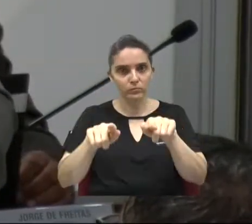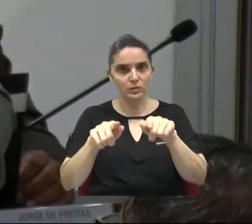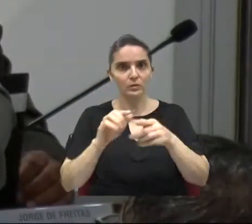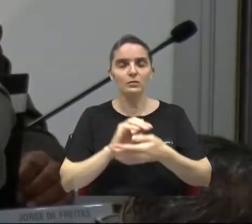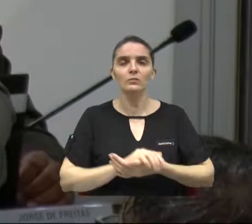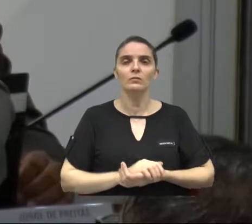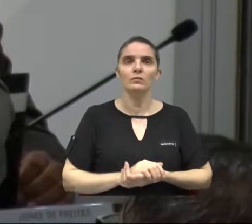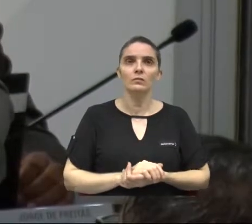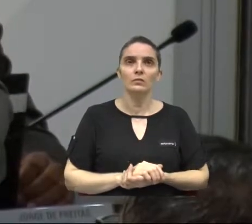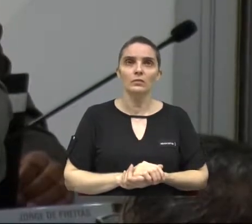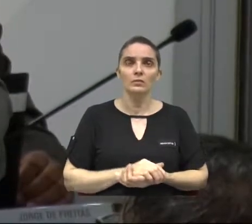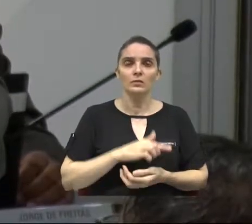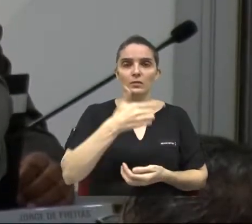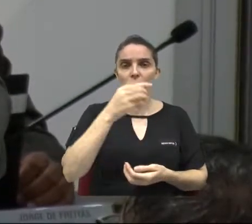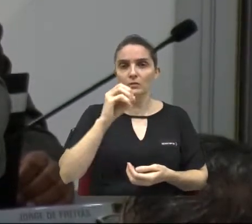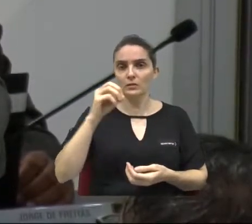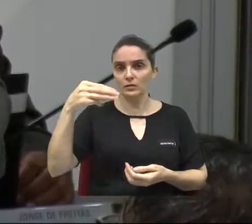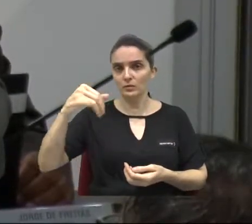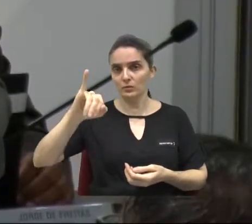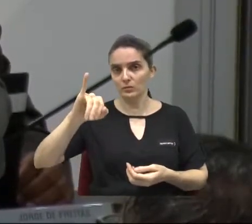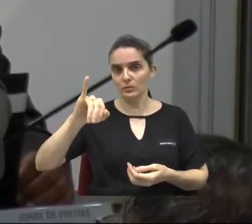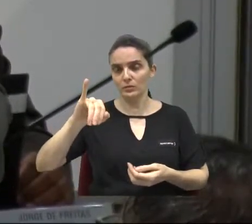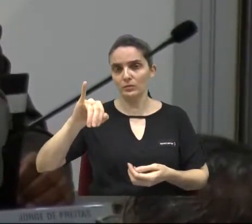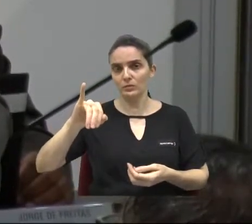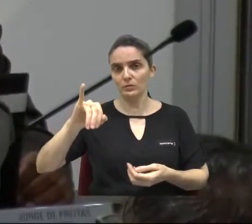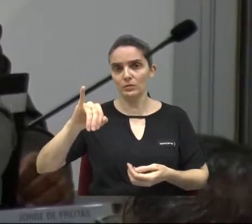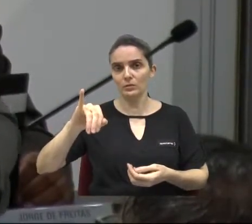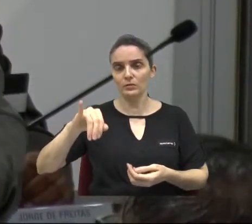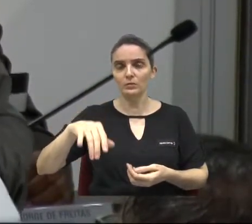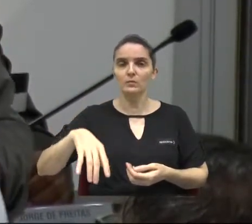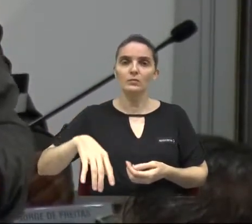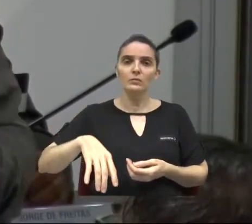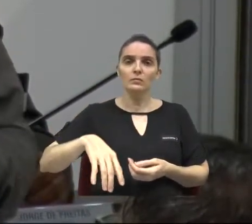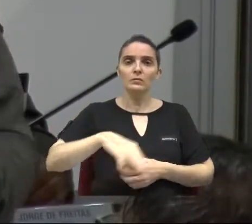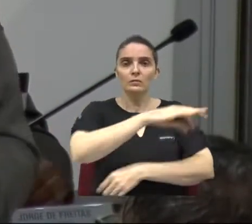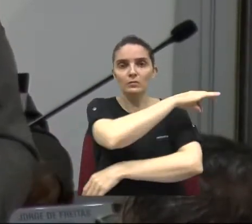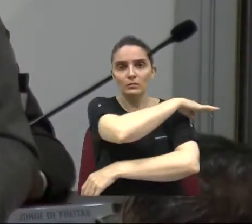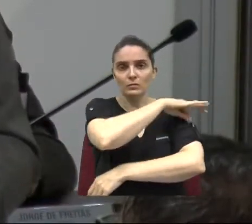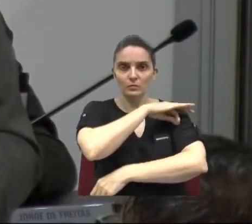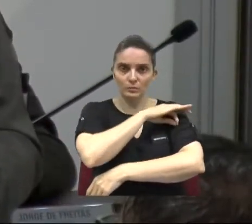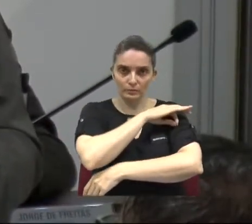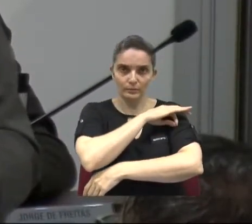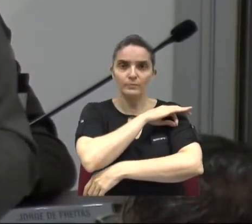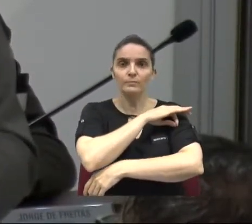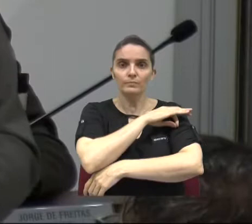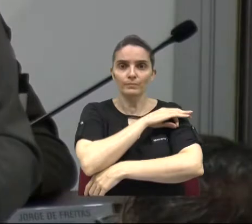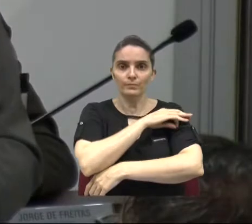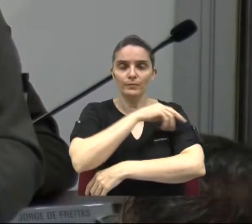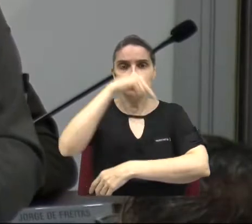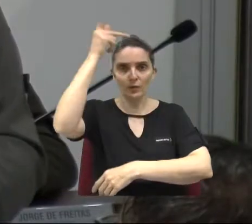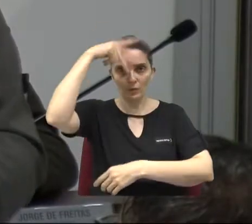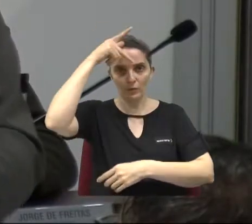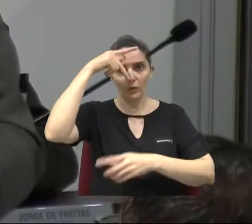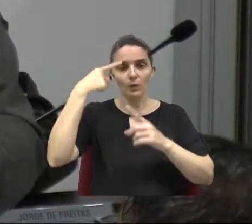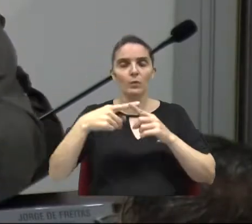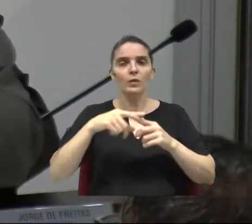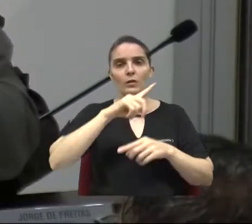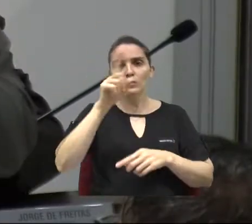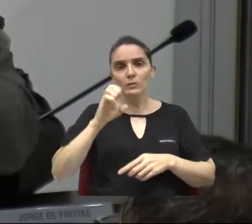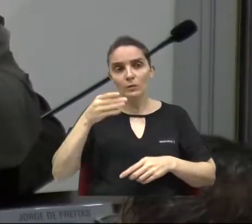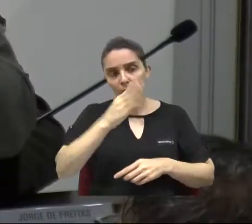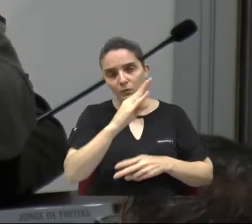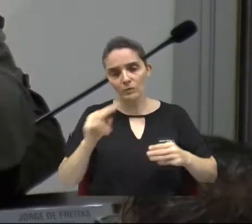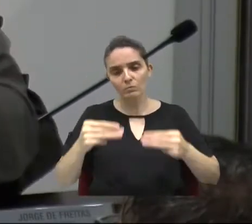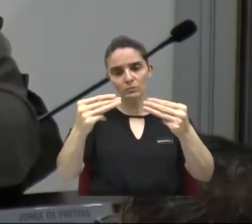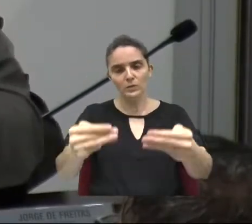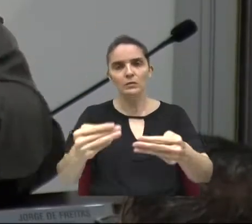foi bloqueado 20 milhões do ex-prefeito Paulo Radiche, por conta que o senhor foi no Ministério Público. Então, parabéns, que nós possamos